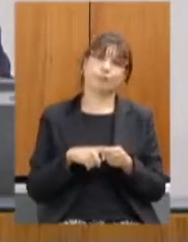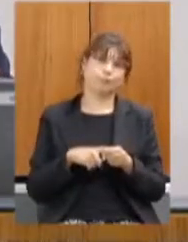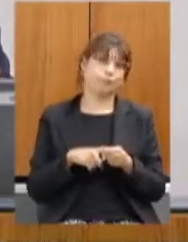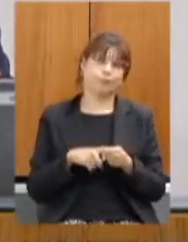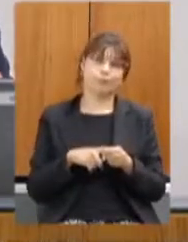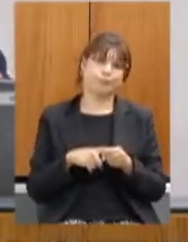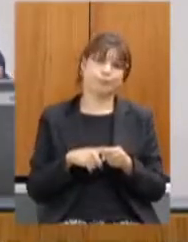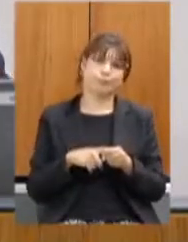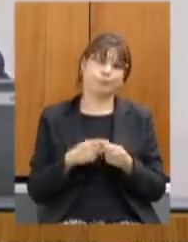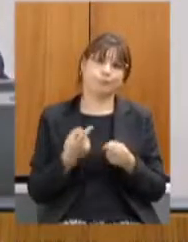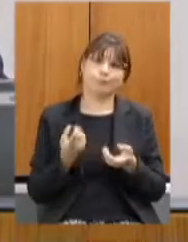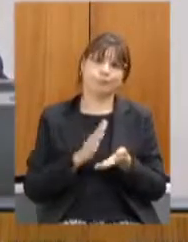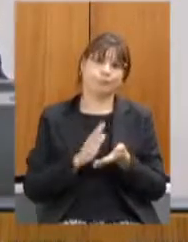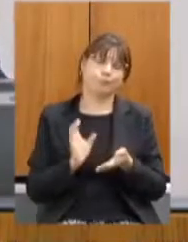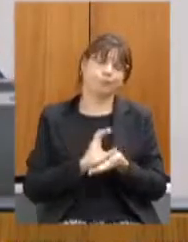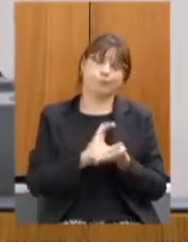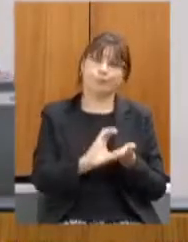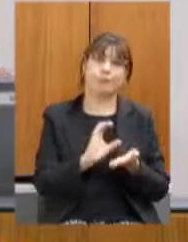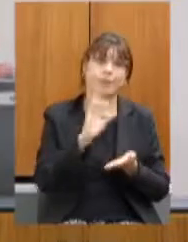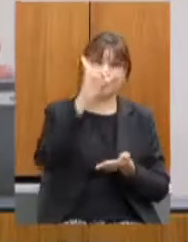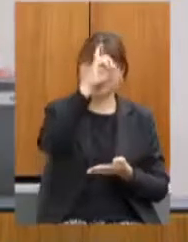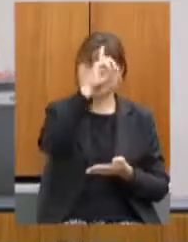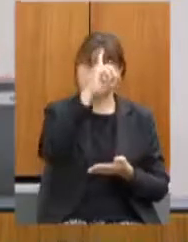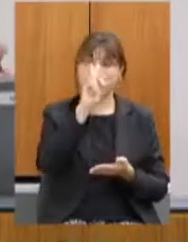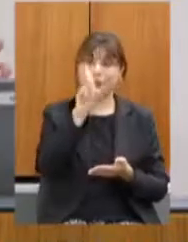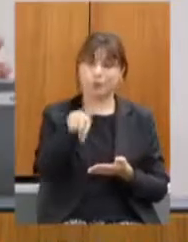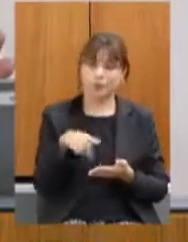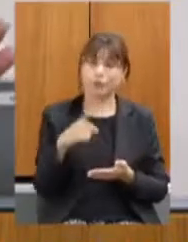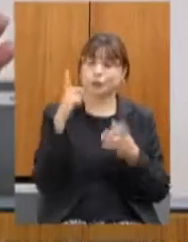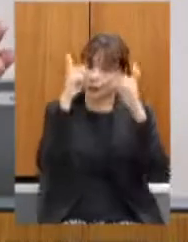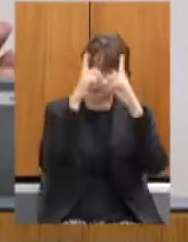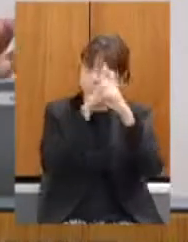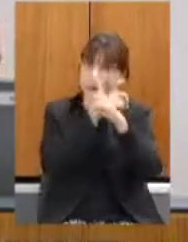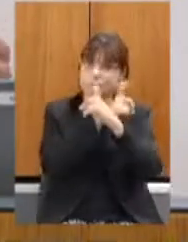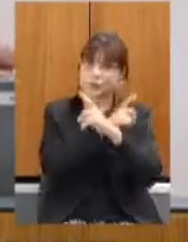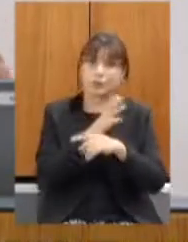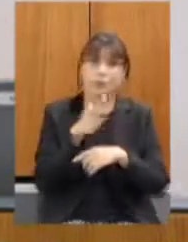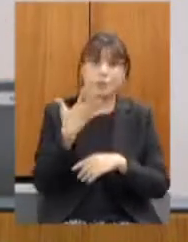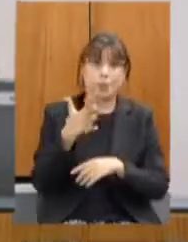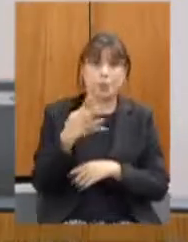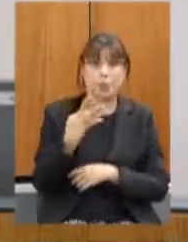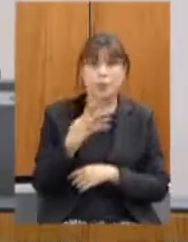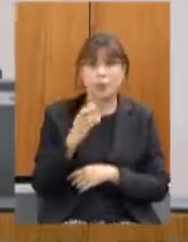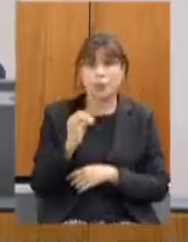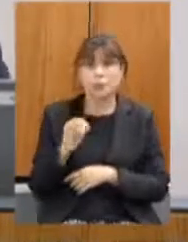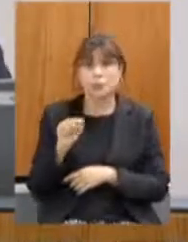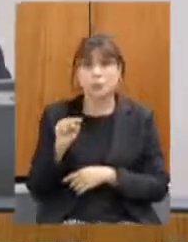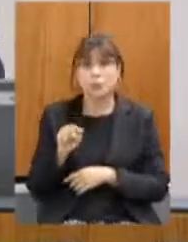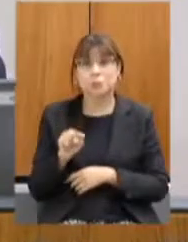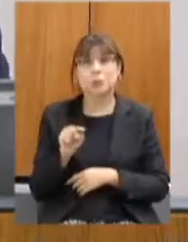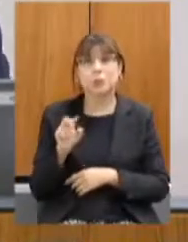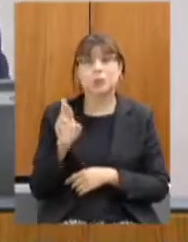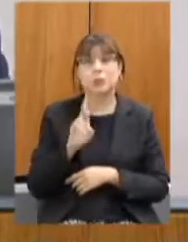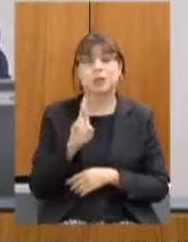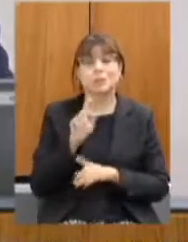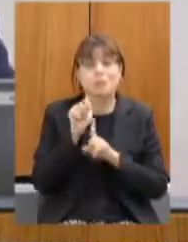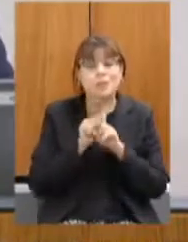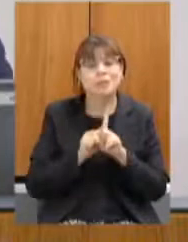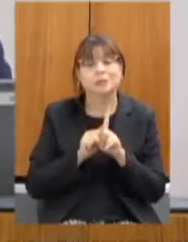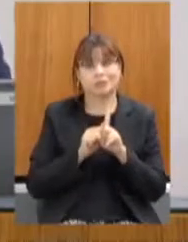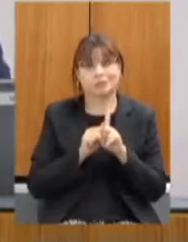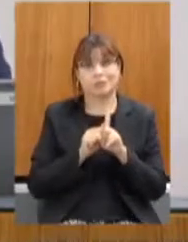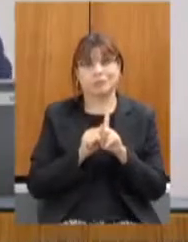hospital isso gera um teste aí uma dificuldade em torno de 400.000 reais por mês